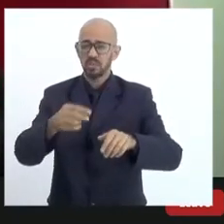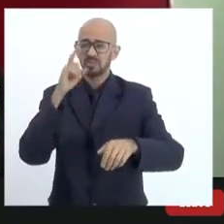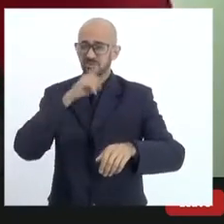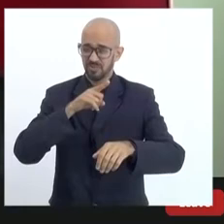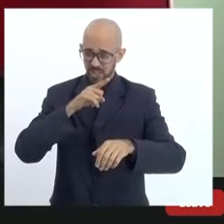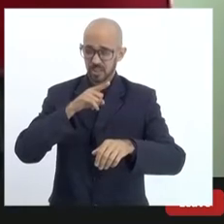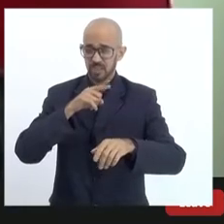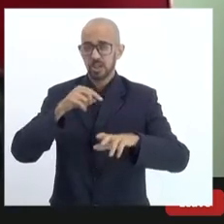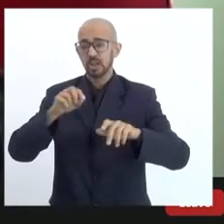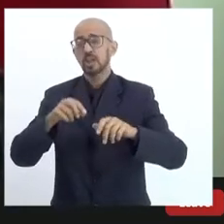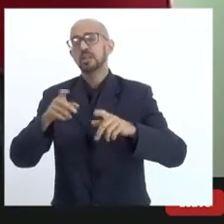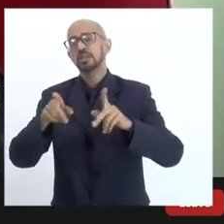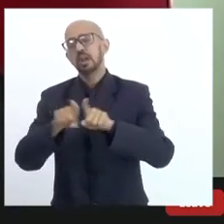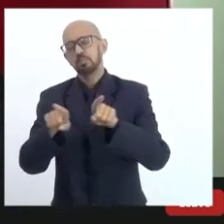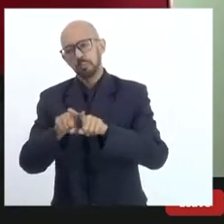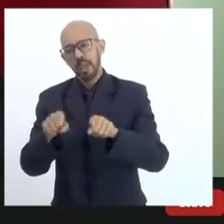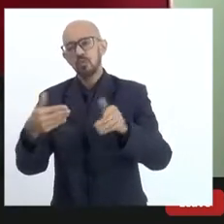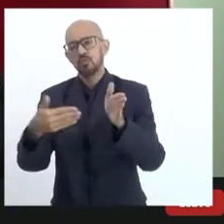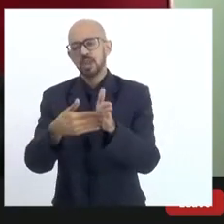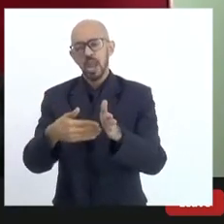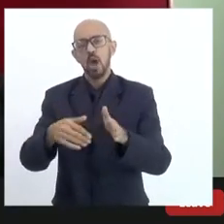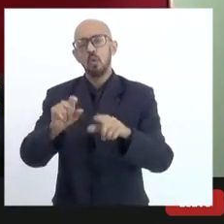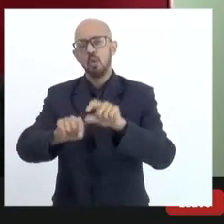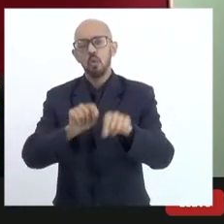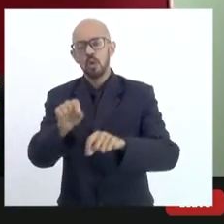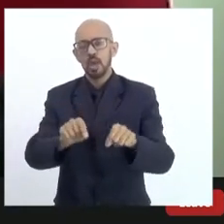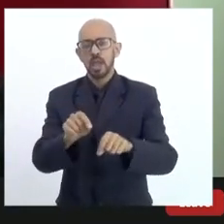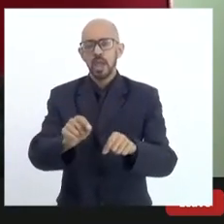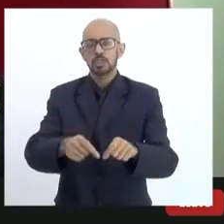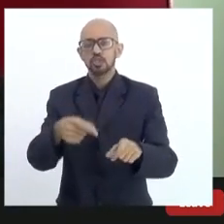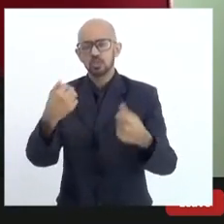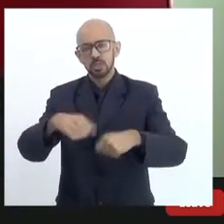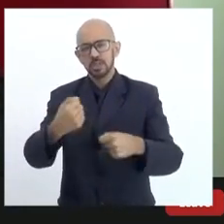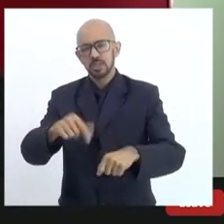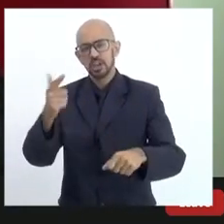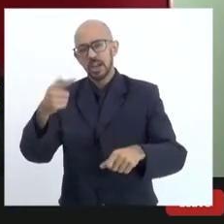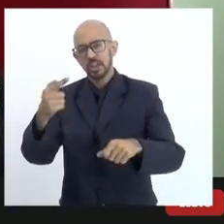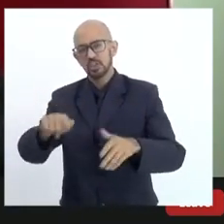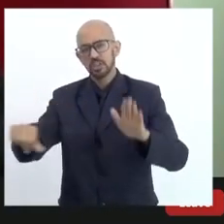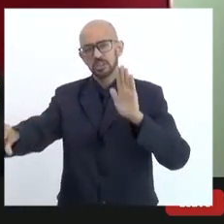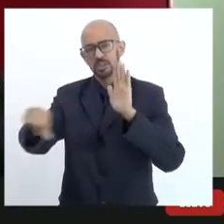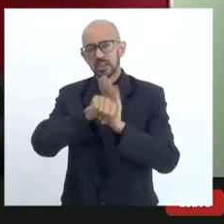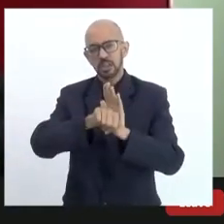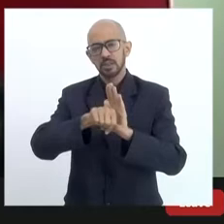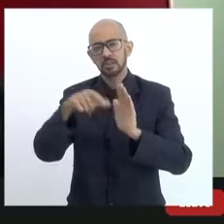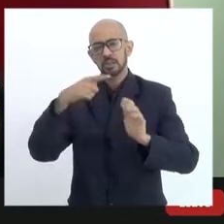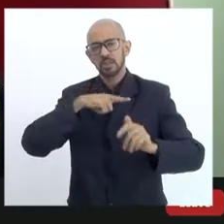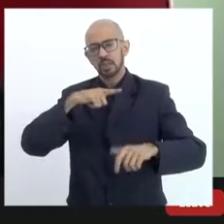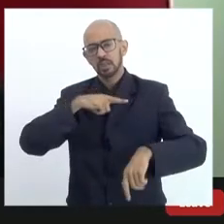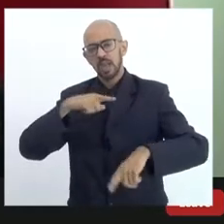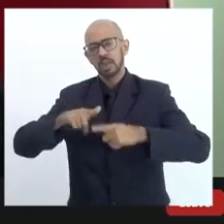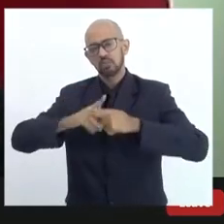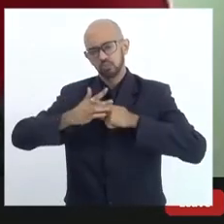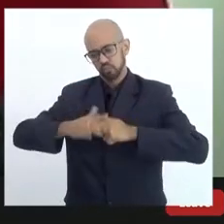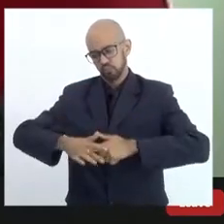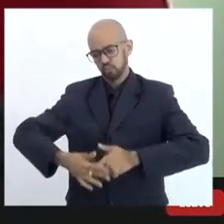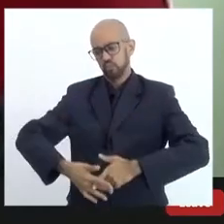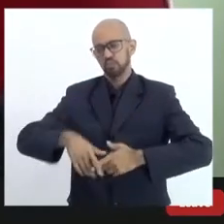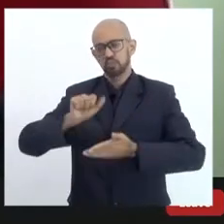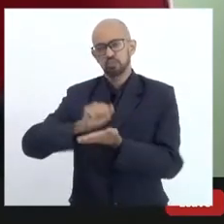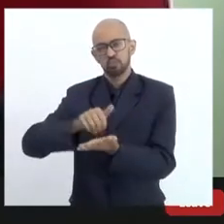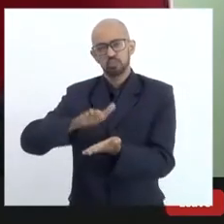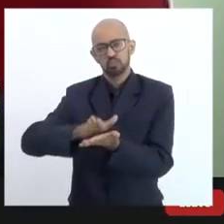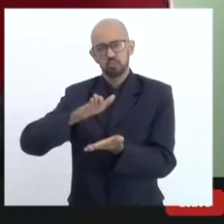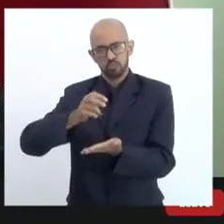dessa CPI, é a gente garantir que esse crime tenha reparação. Então, a gente vê quanto esse caminho é longo, quanto